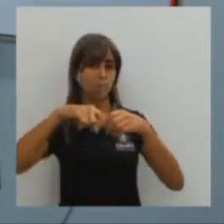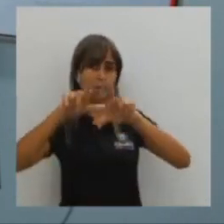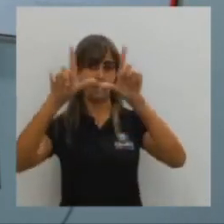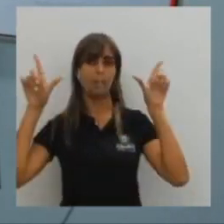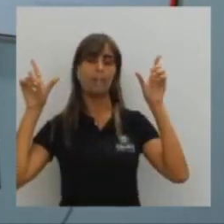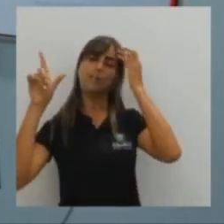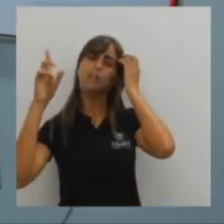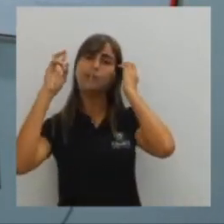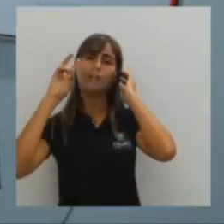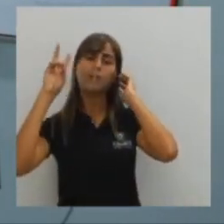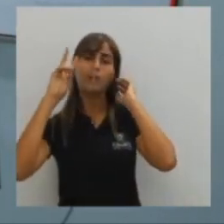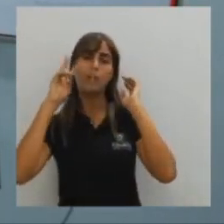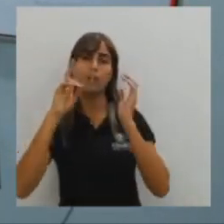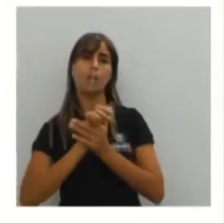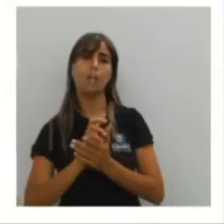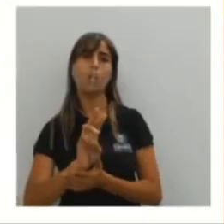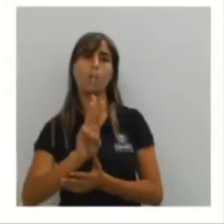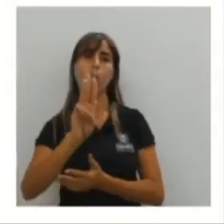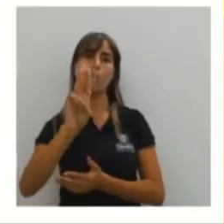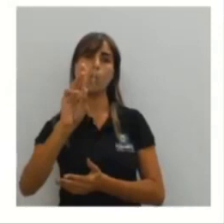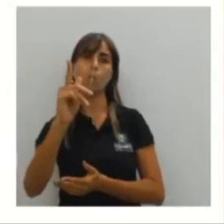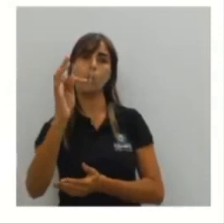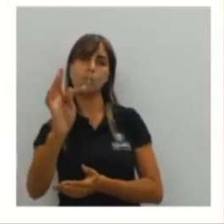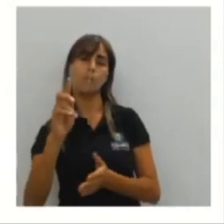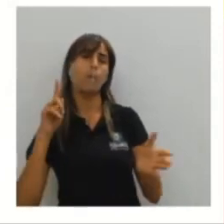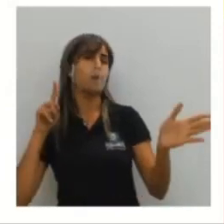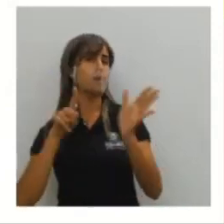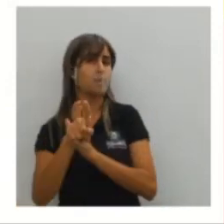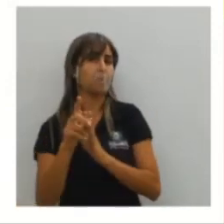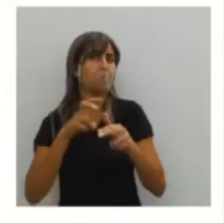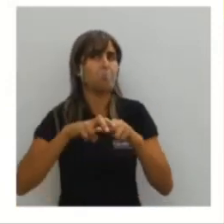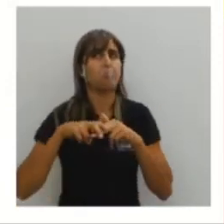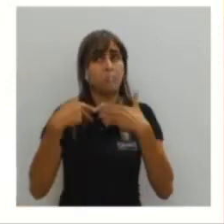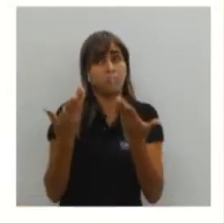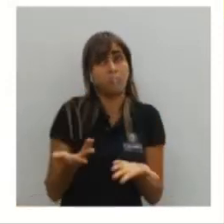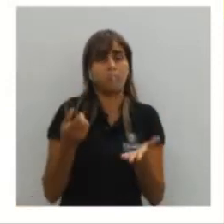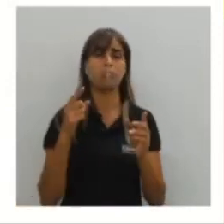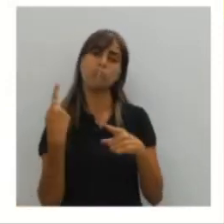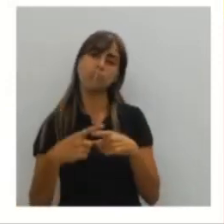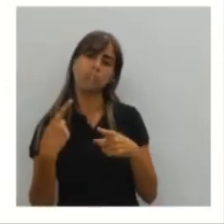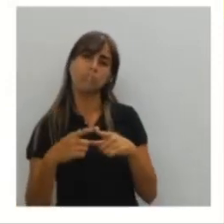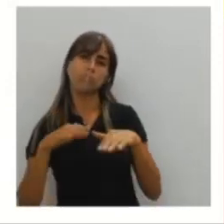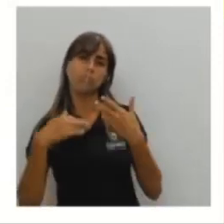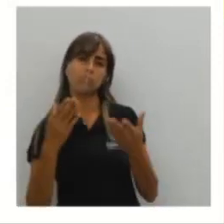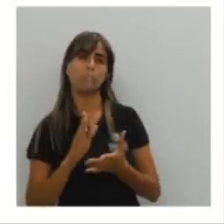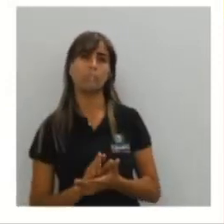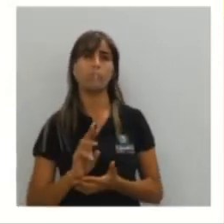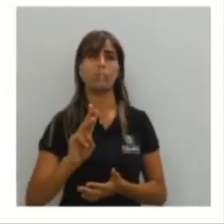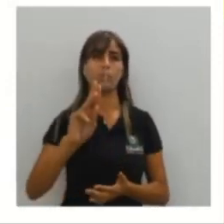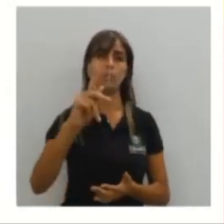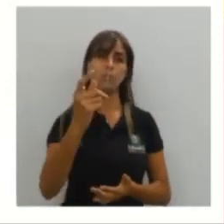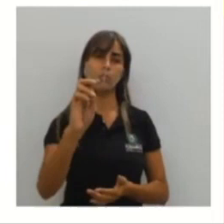a gente tem lá... Lembrando que o why, ele é utilizado para perguntar, então, motivo ou razão. Tá? O próximo a gente tem o whose, tá certo? Que